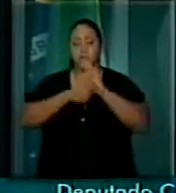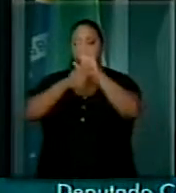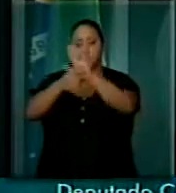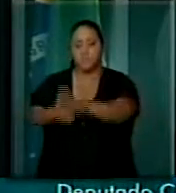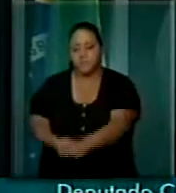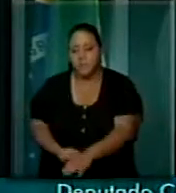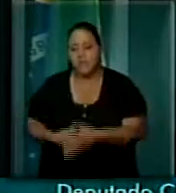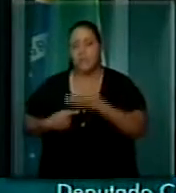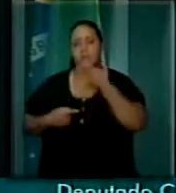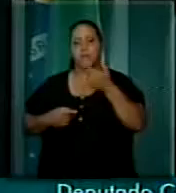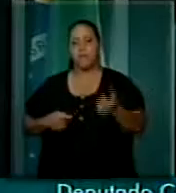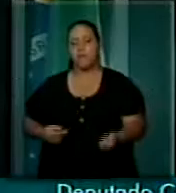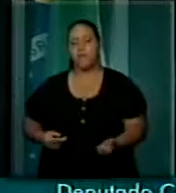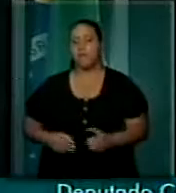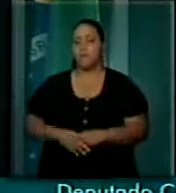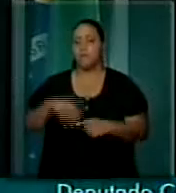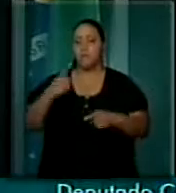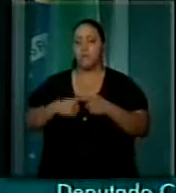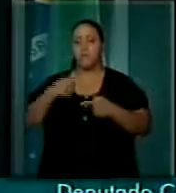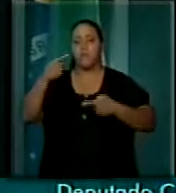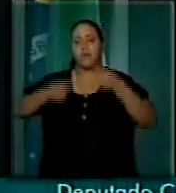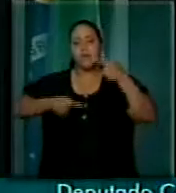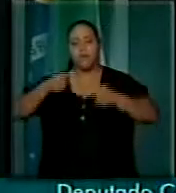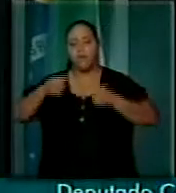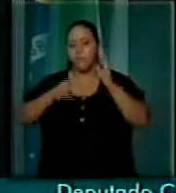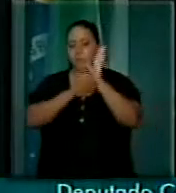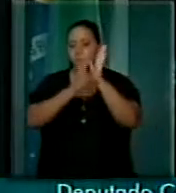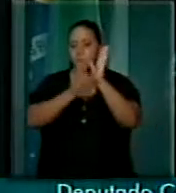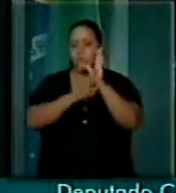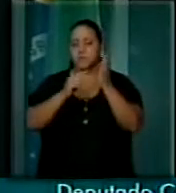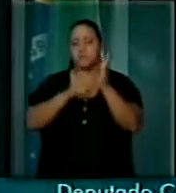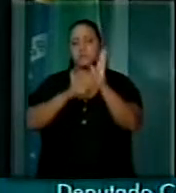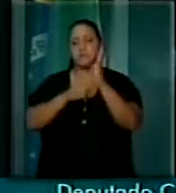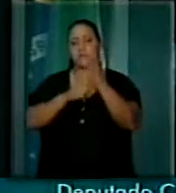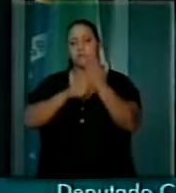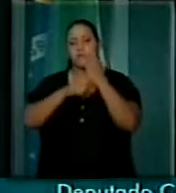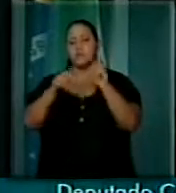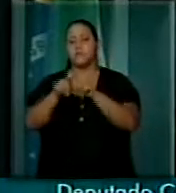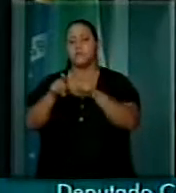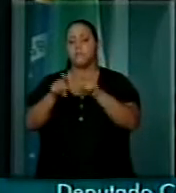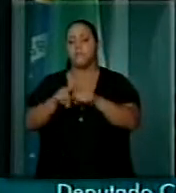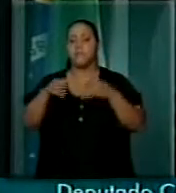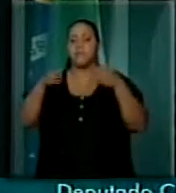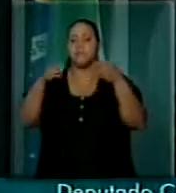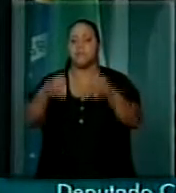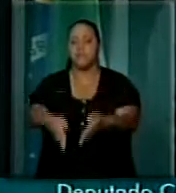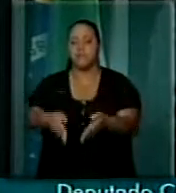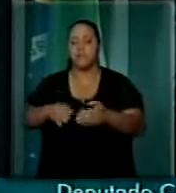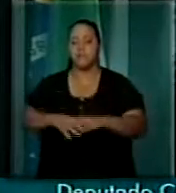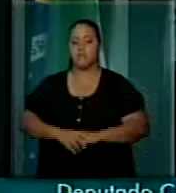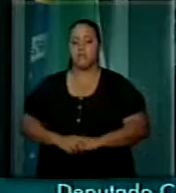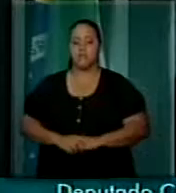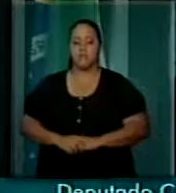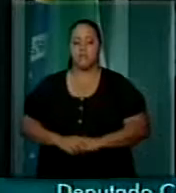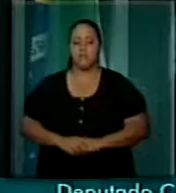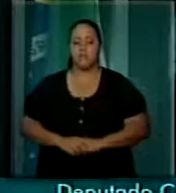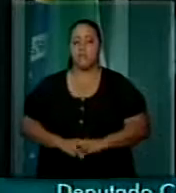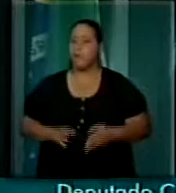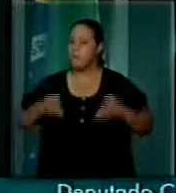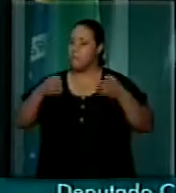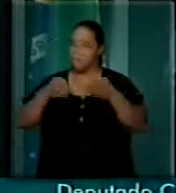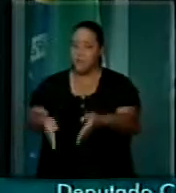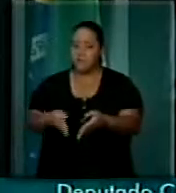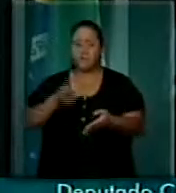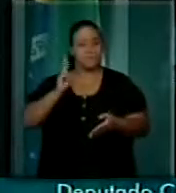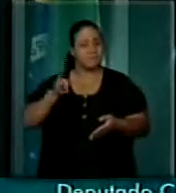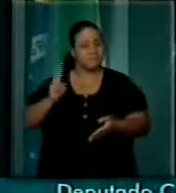da discussão, pelas propostas que apresentou e pela participação direta